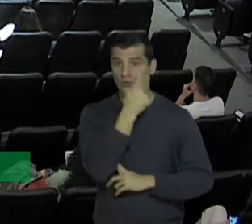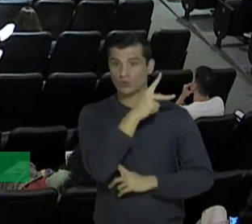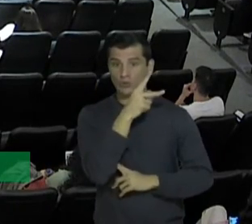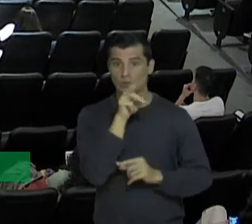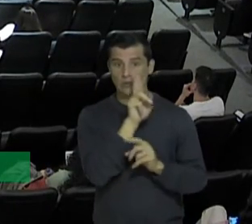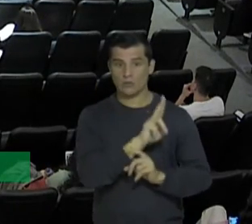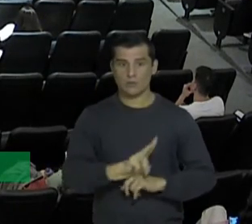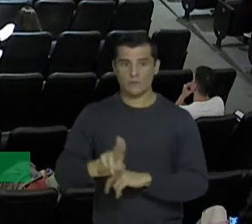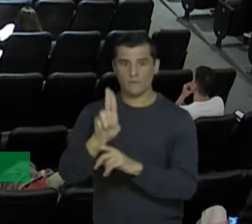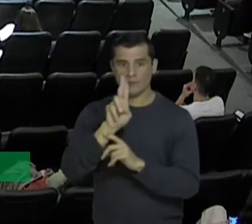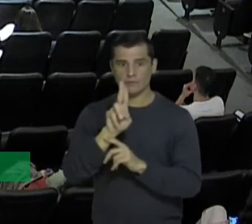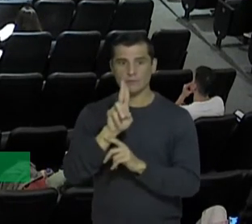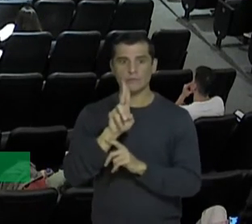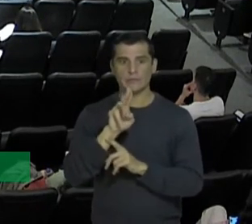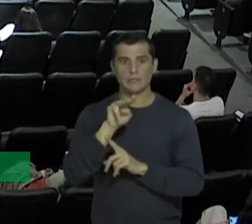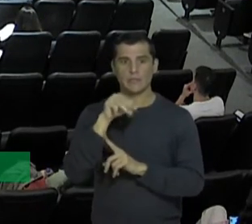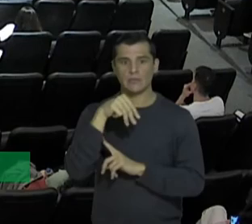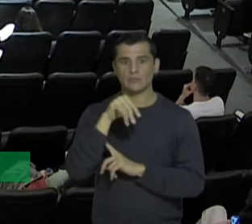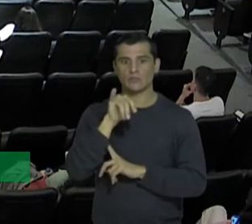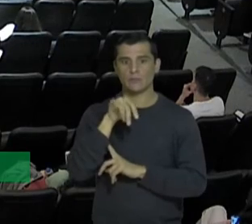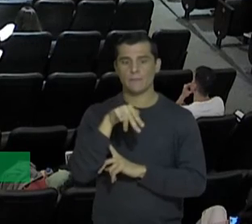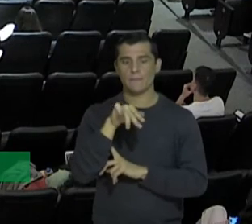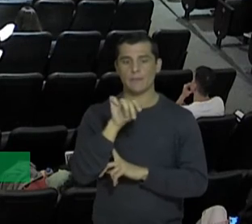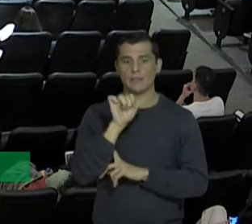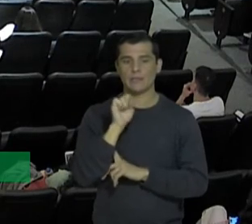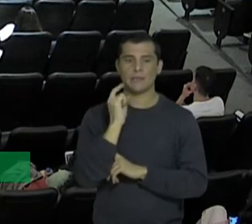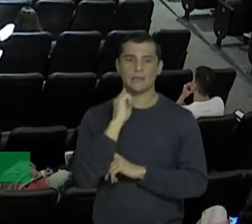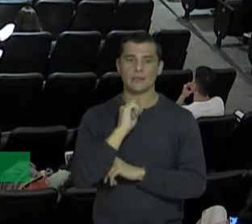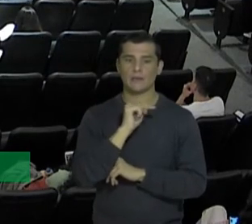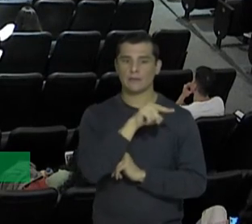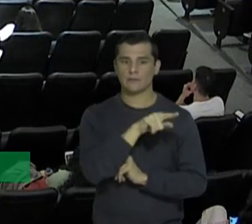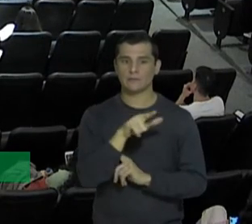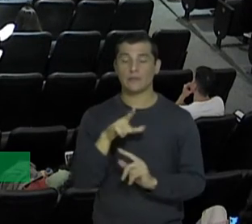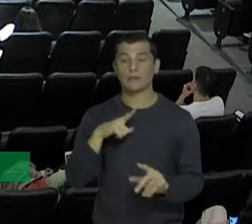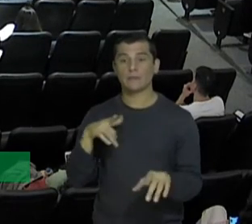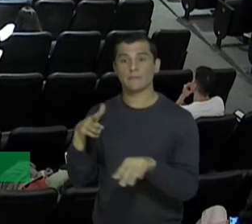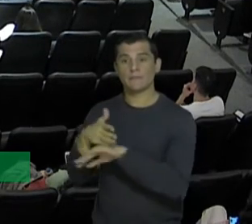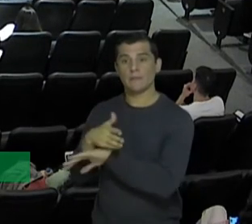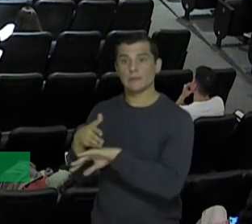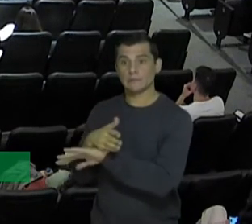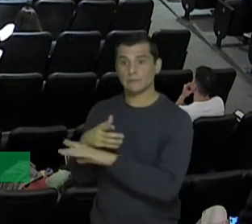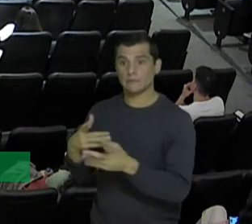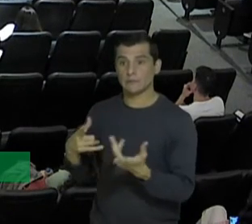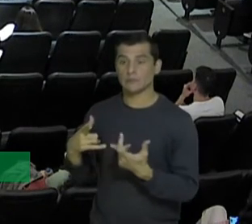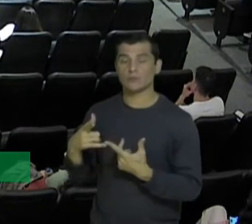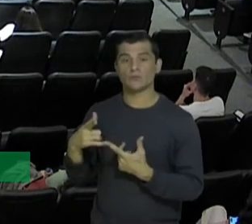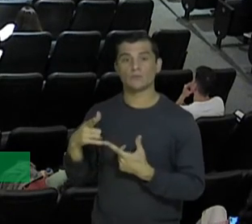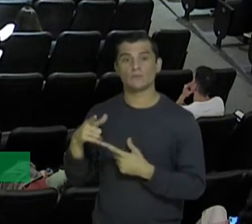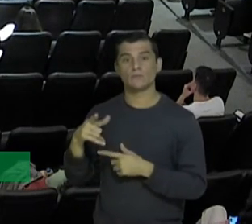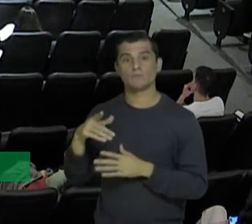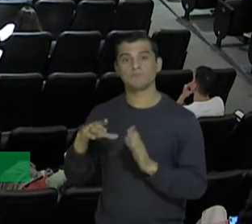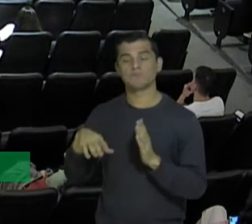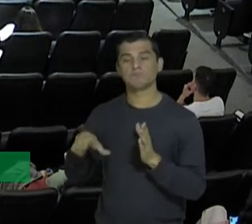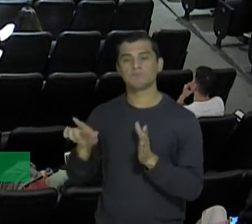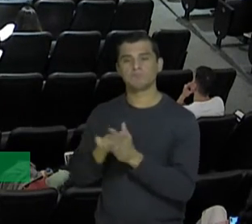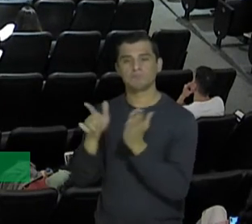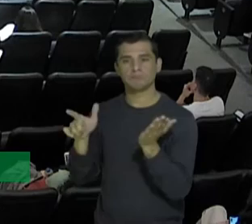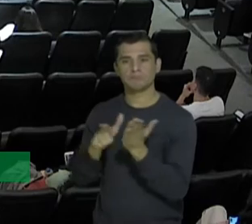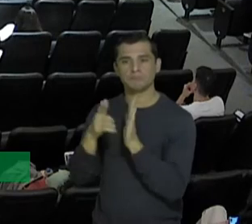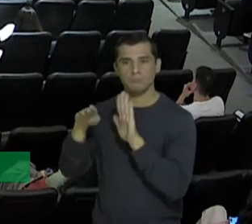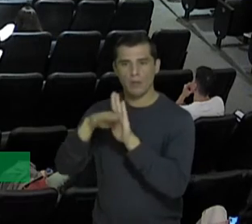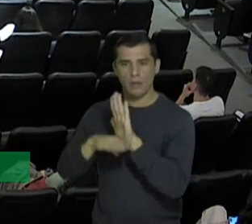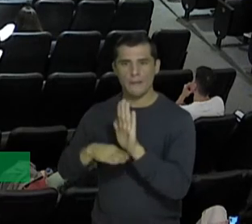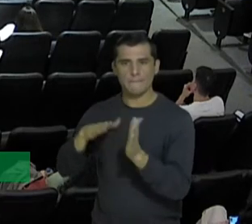é é parecerista de diversos periódicos internacionais e atualmente é professor